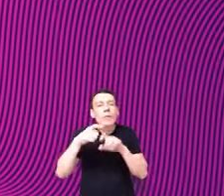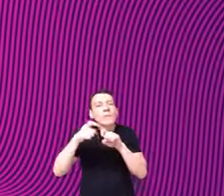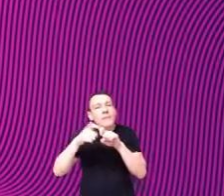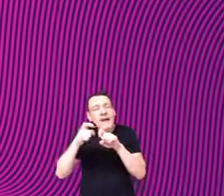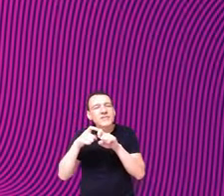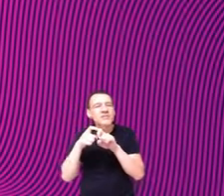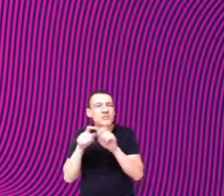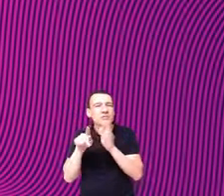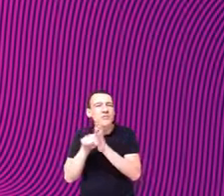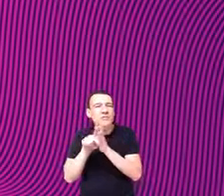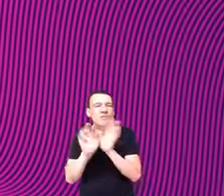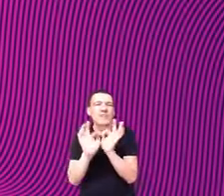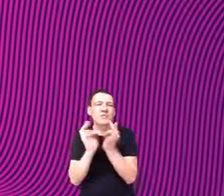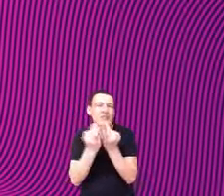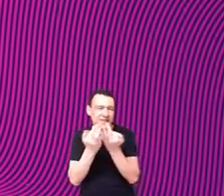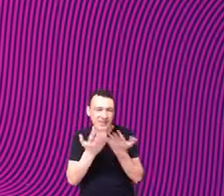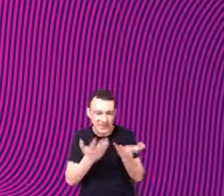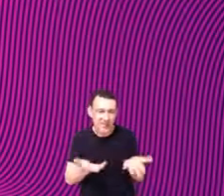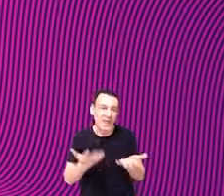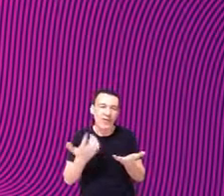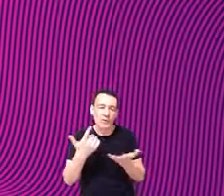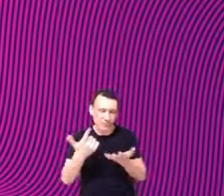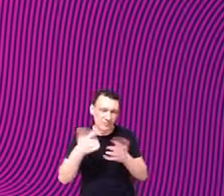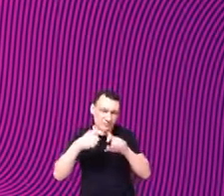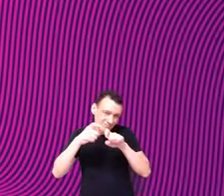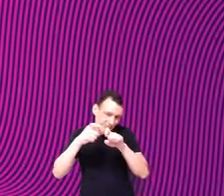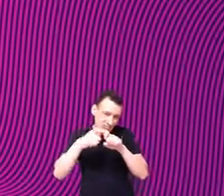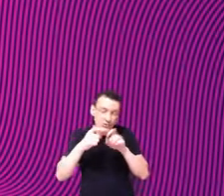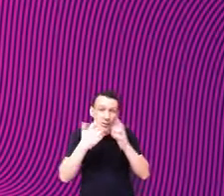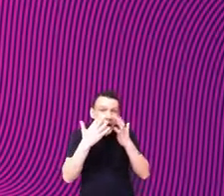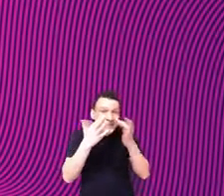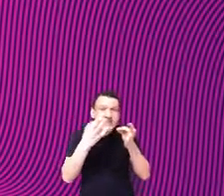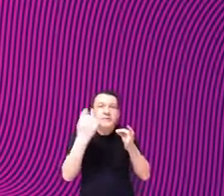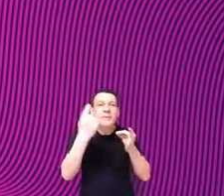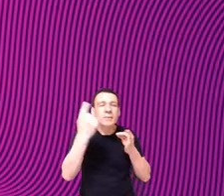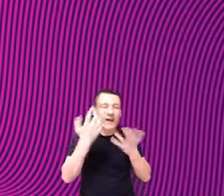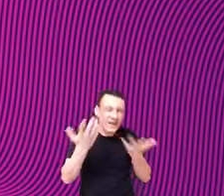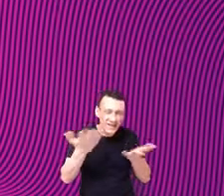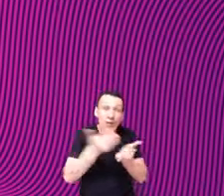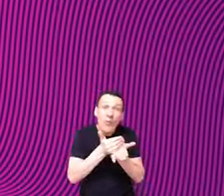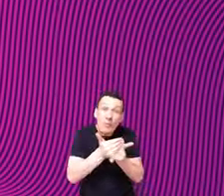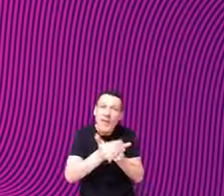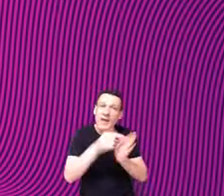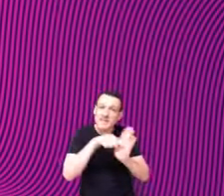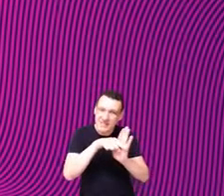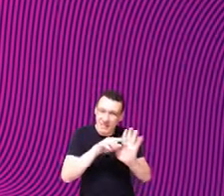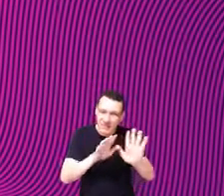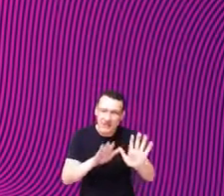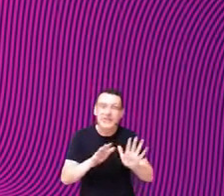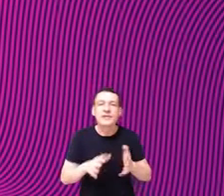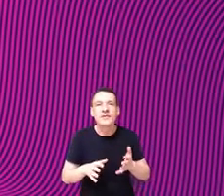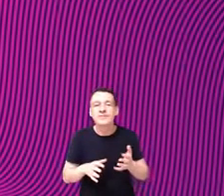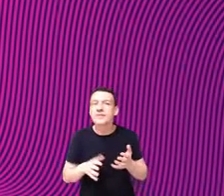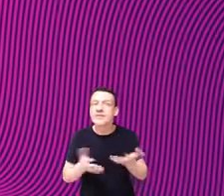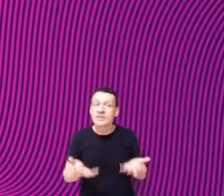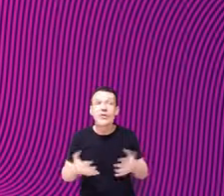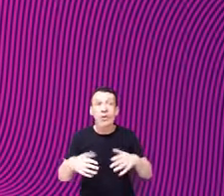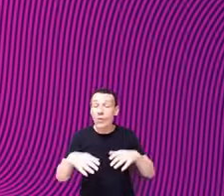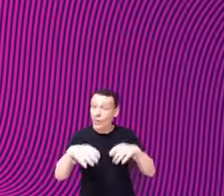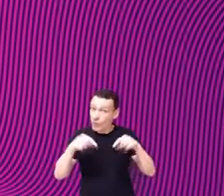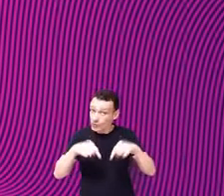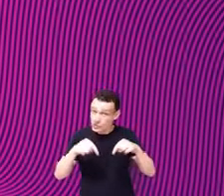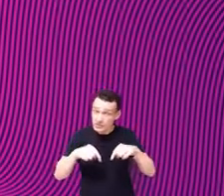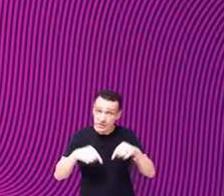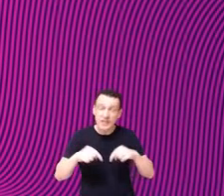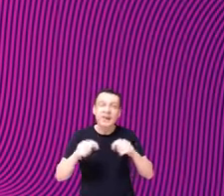profissional de saúde de atenção primária, eu acho que hoje em dia, mais com qualquer momento na história, né, da nefrologia,